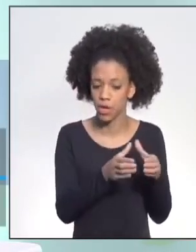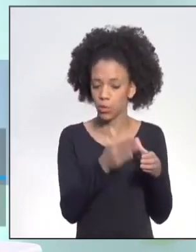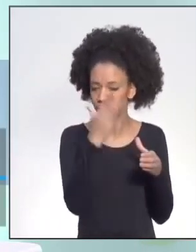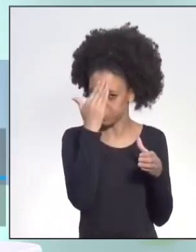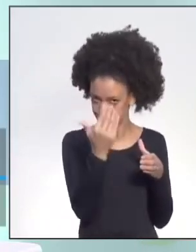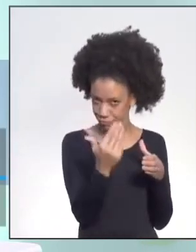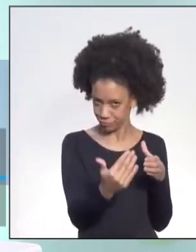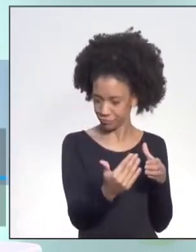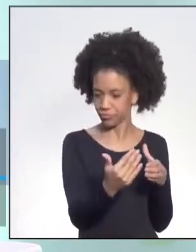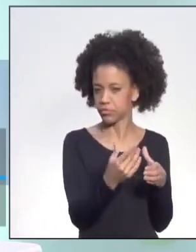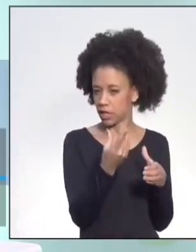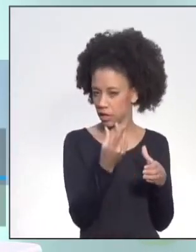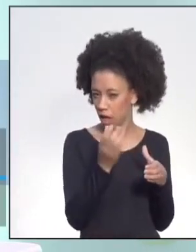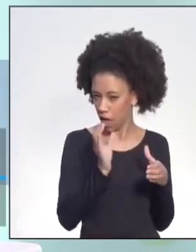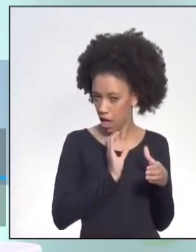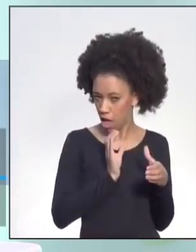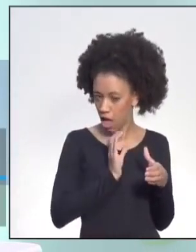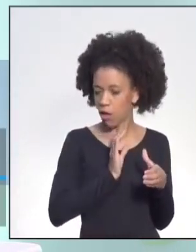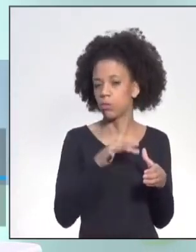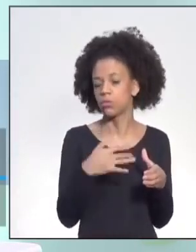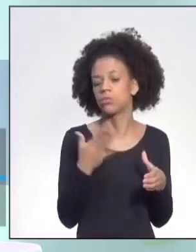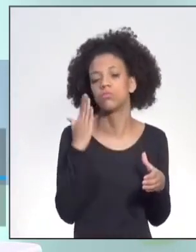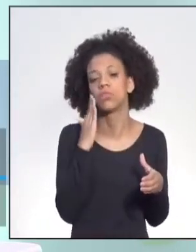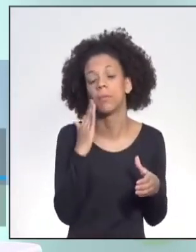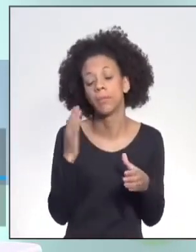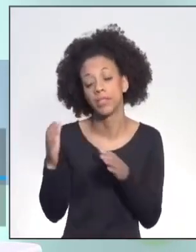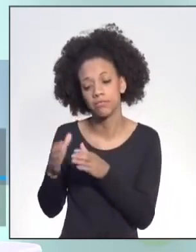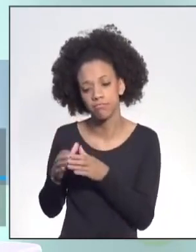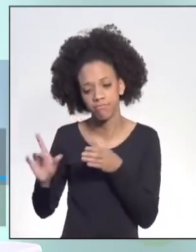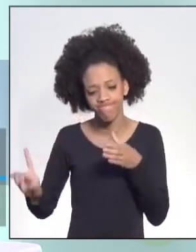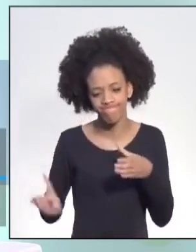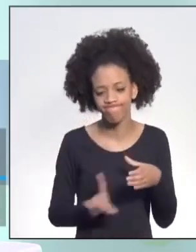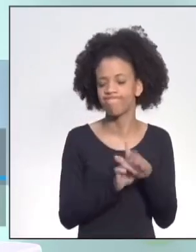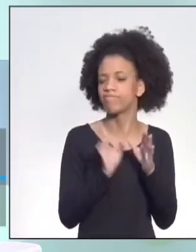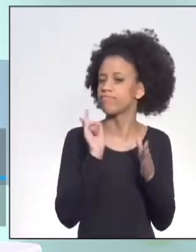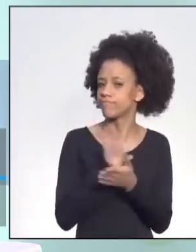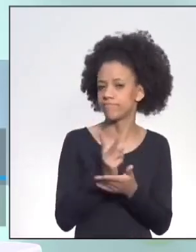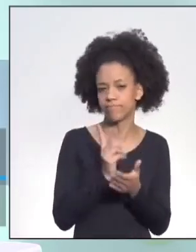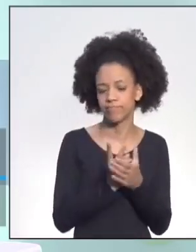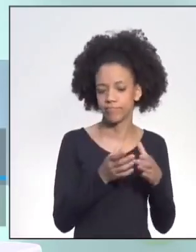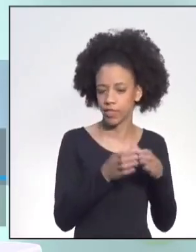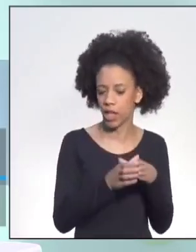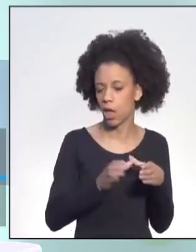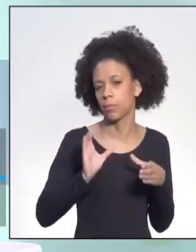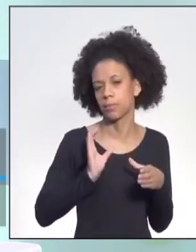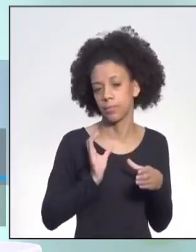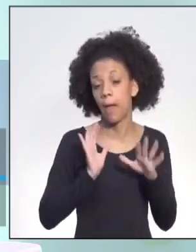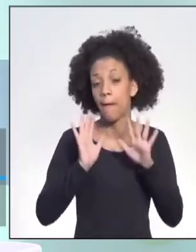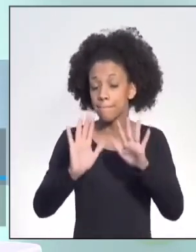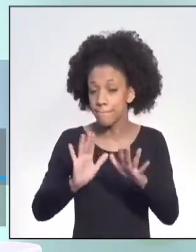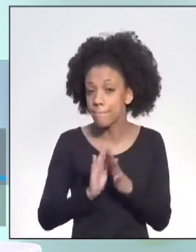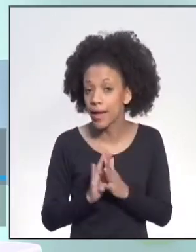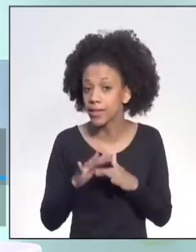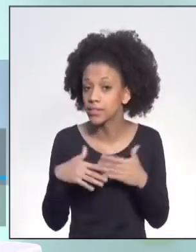Então, nós sabemos que a escrita e os registros, eles sempre fizeram parte aí da elite, está bem? Mas, como nós falamos aí desde o começo da